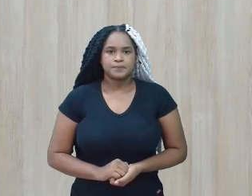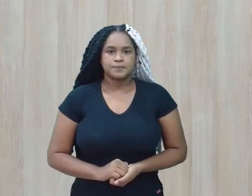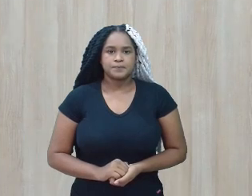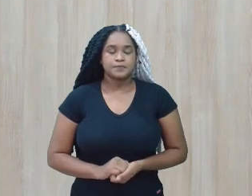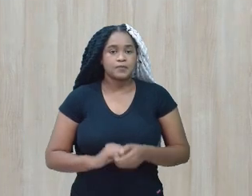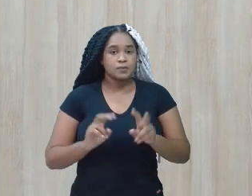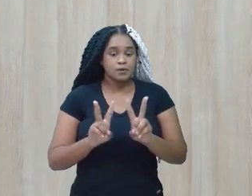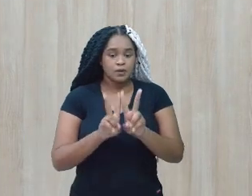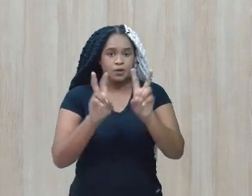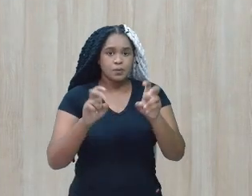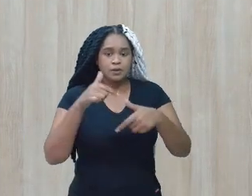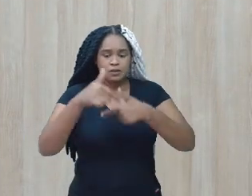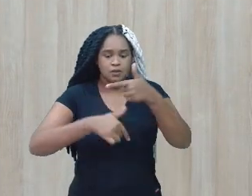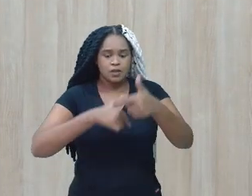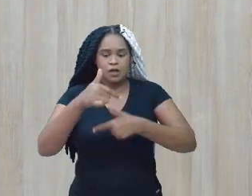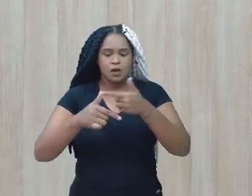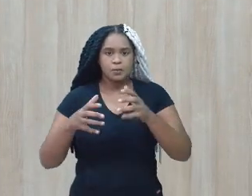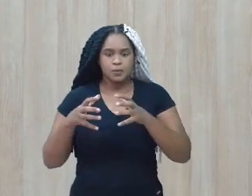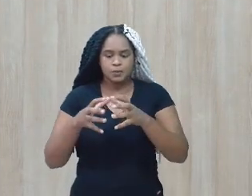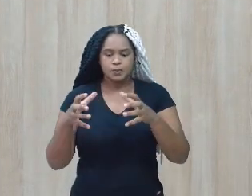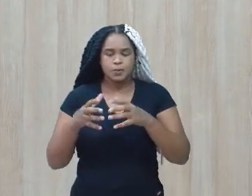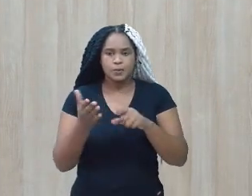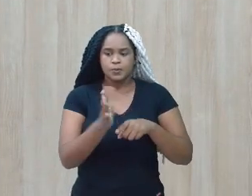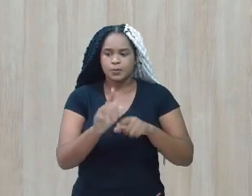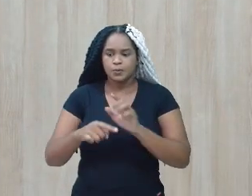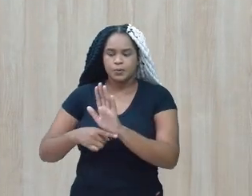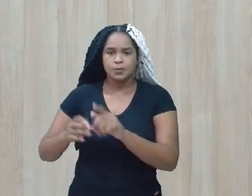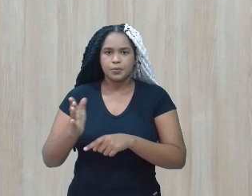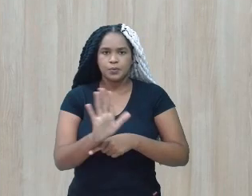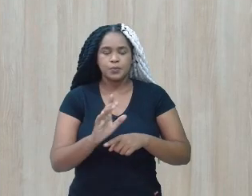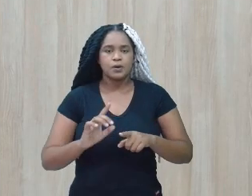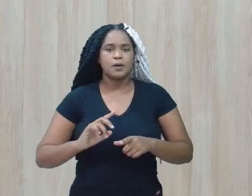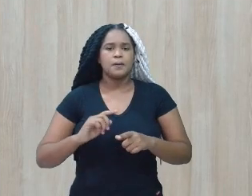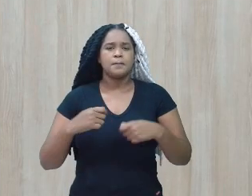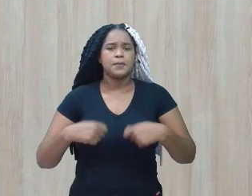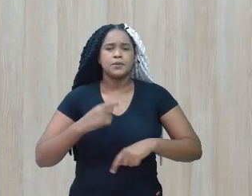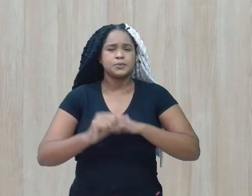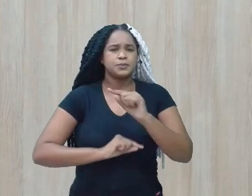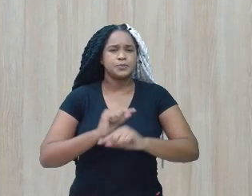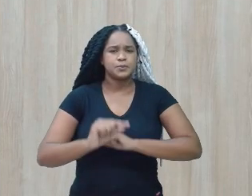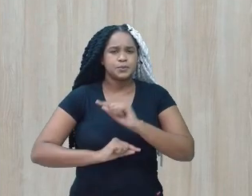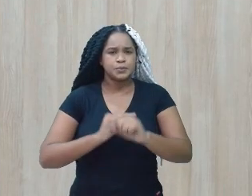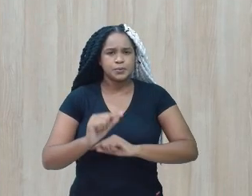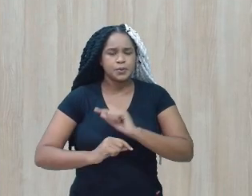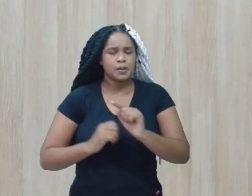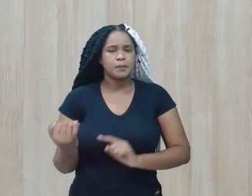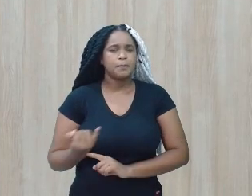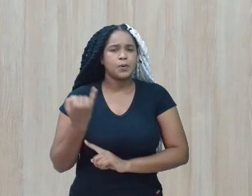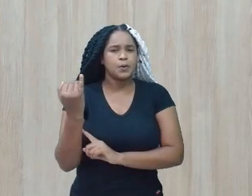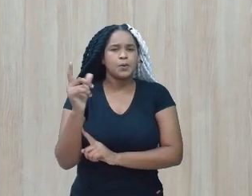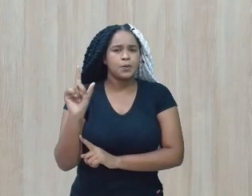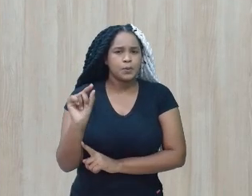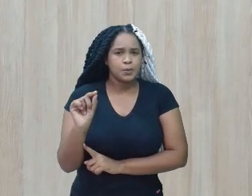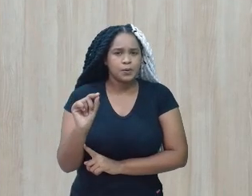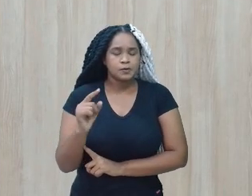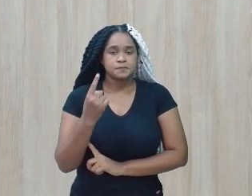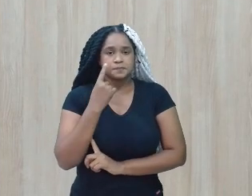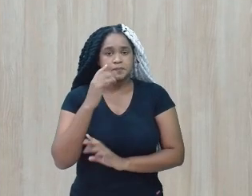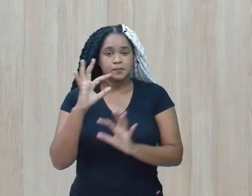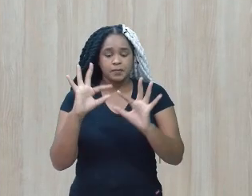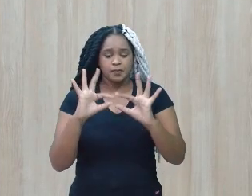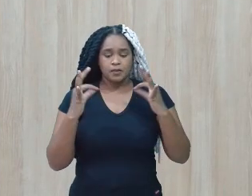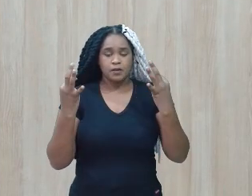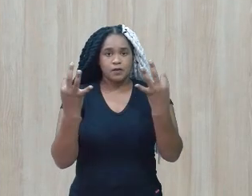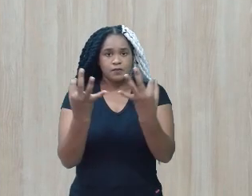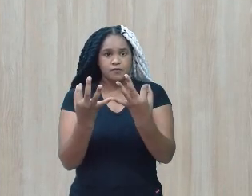do trabalho cooperativo, o primeiro passo importante é que esta